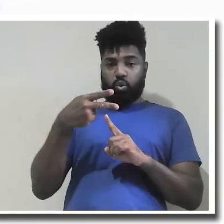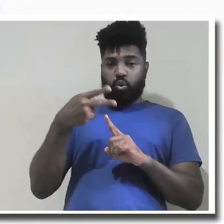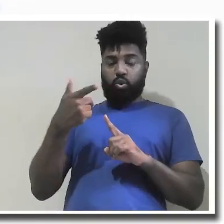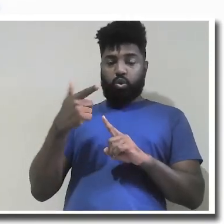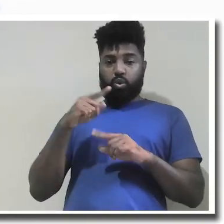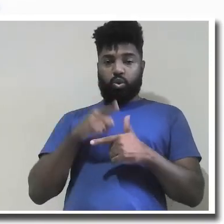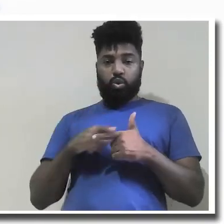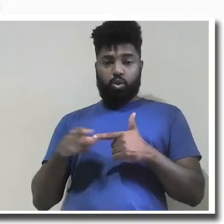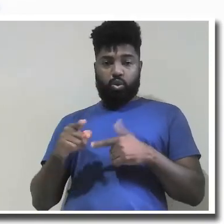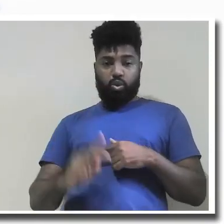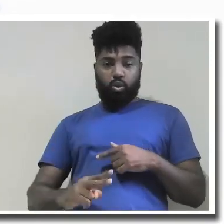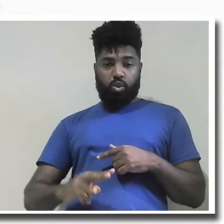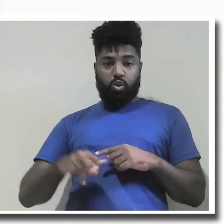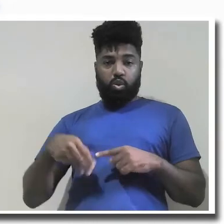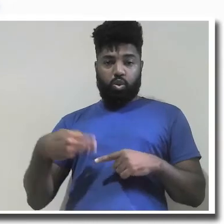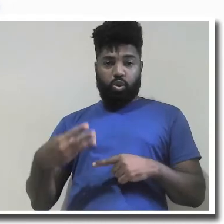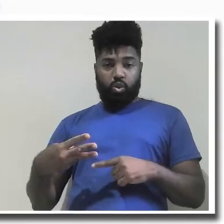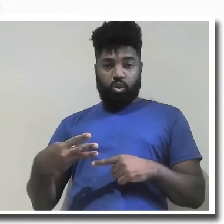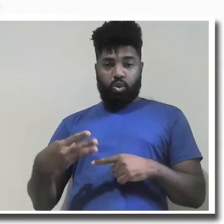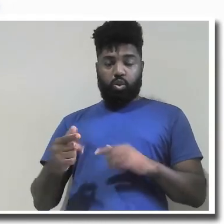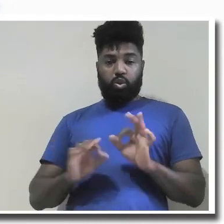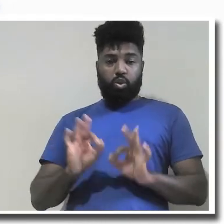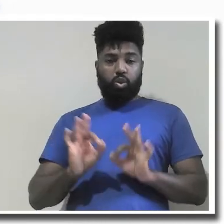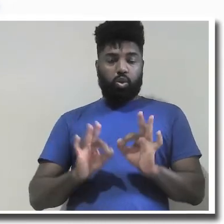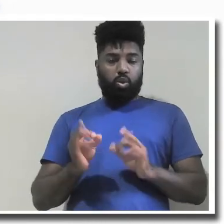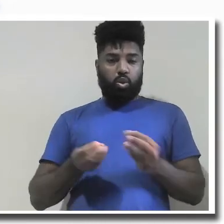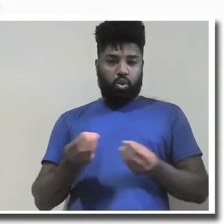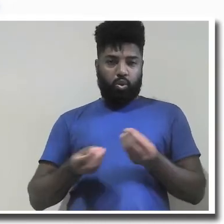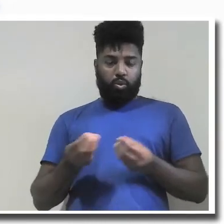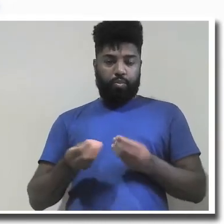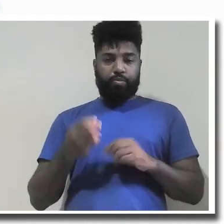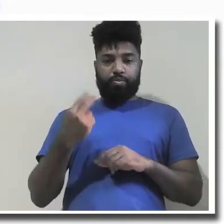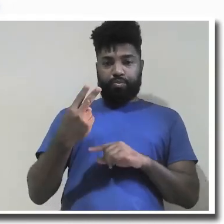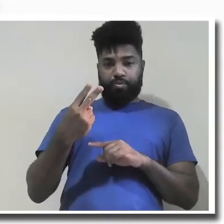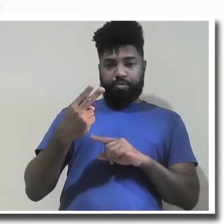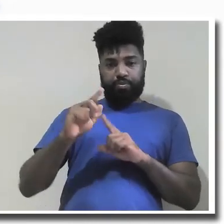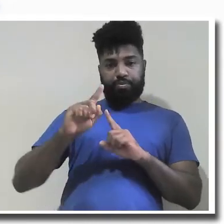outra forma, efetuando 2 elevado